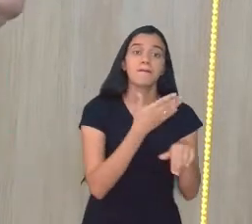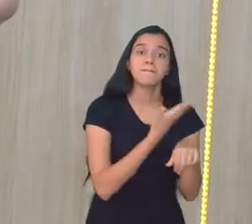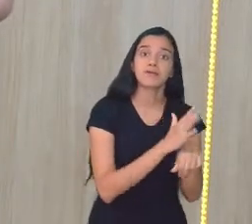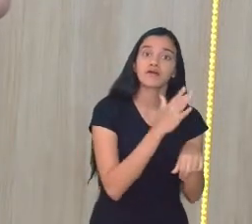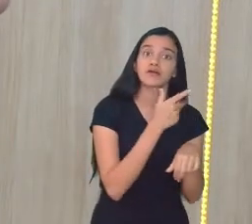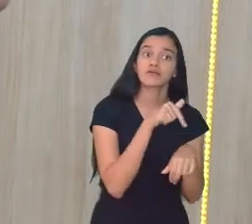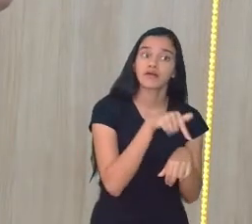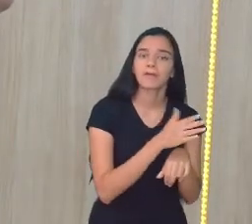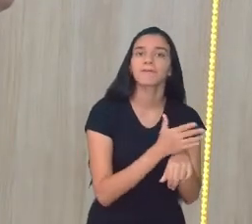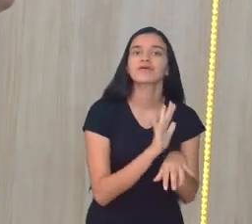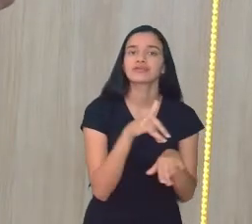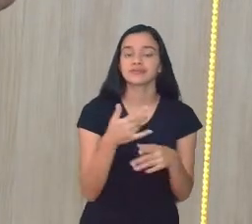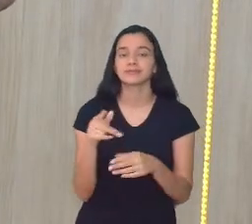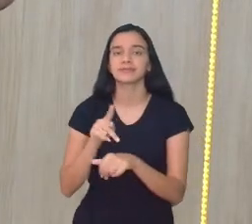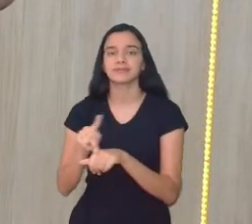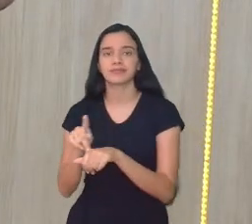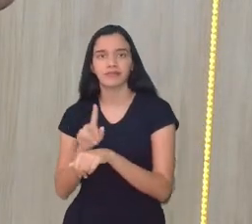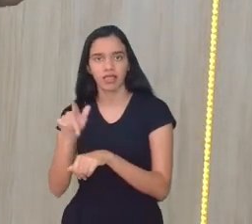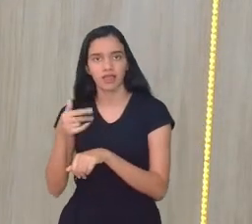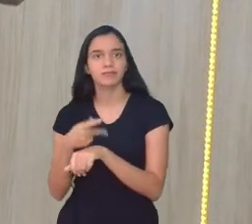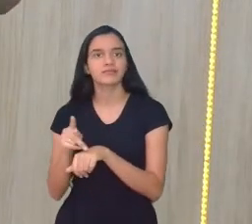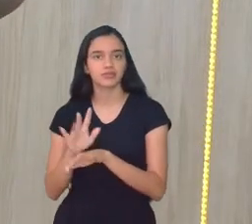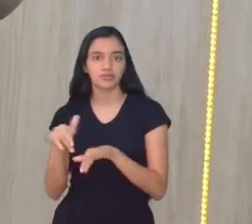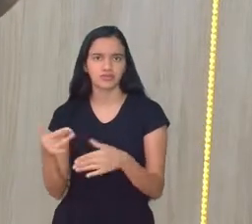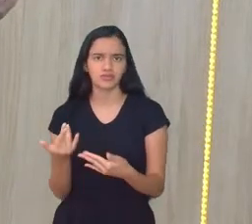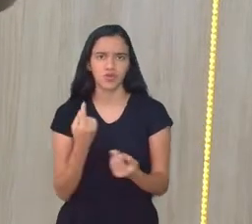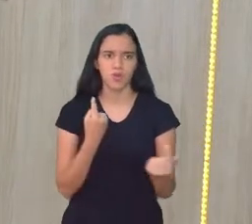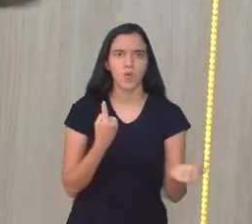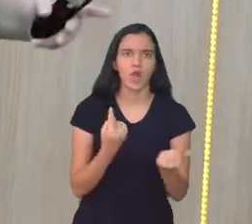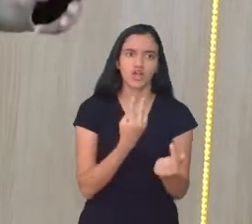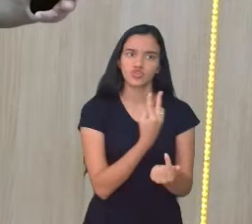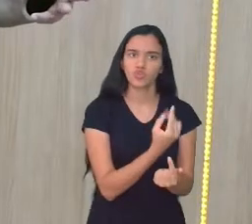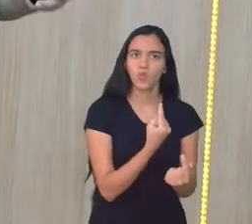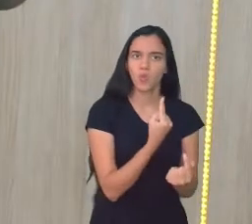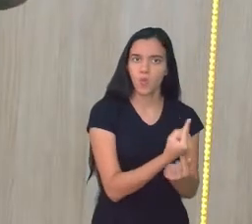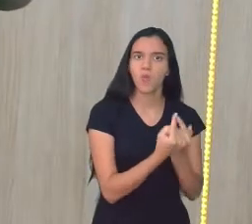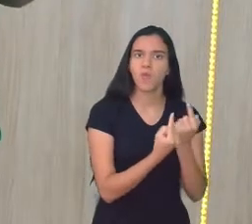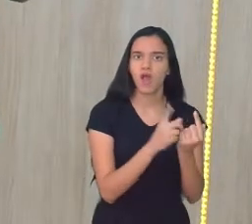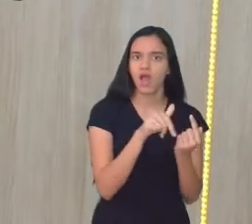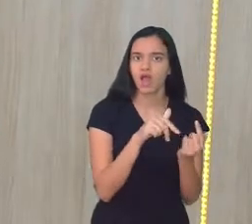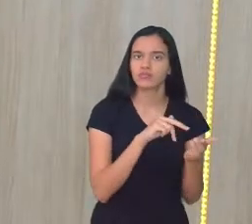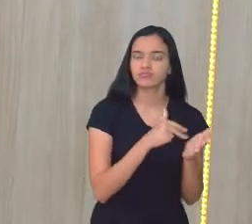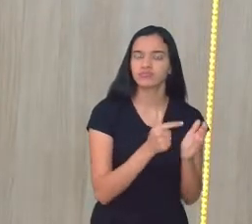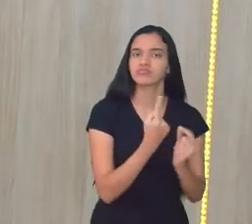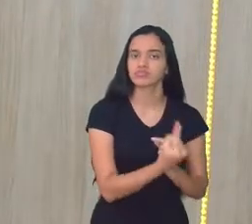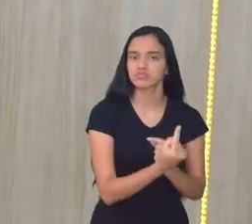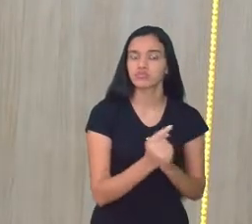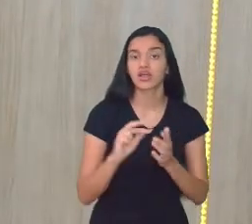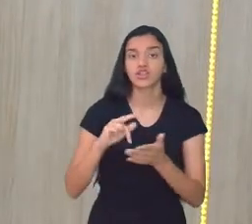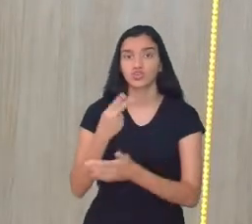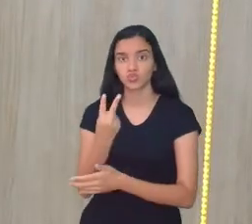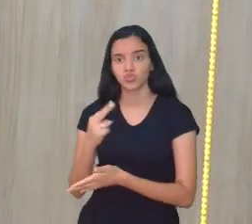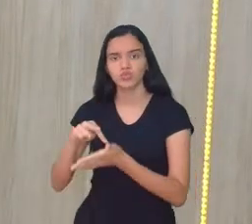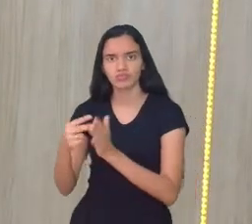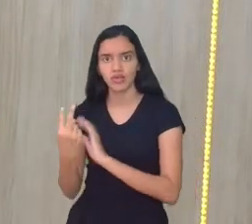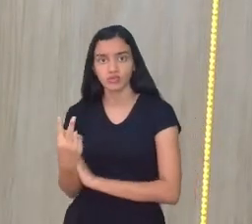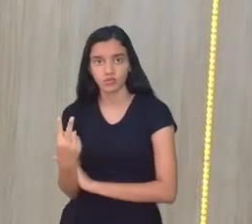preto, né? É, um é um, dois é dois. Não tem, se você tiver